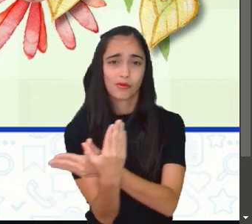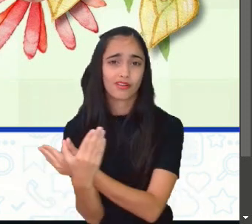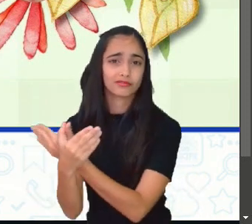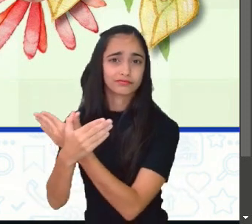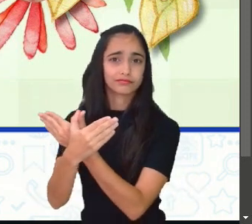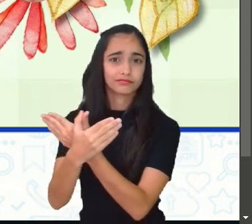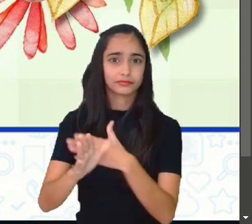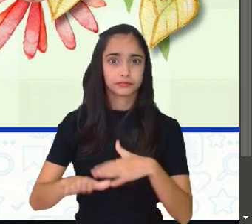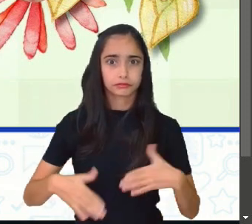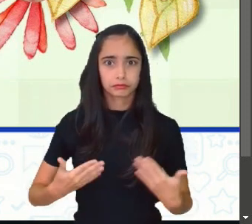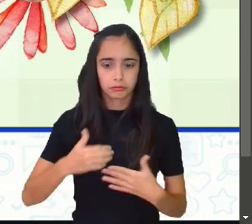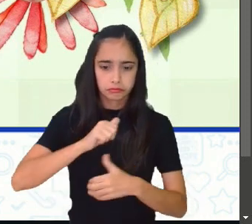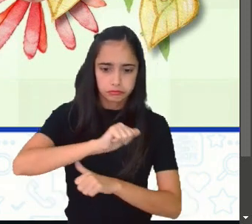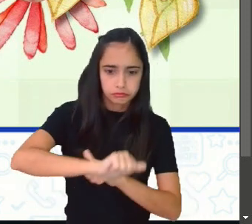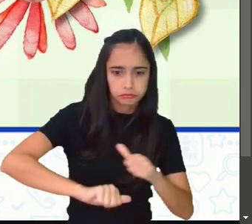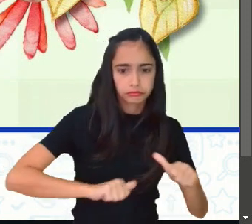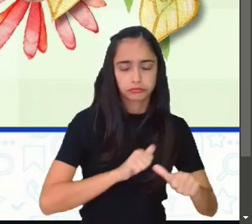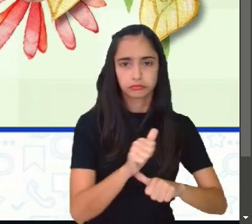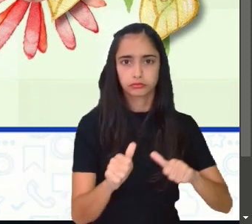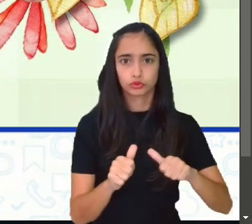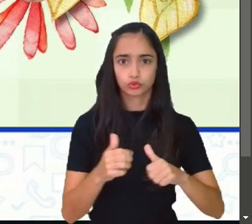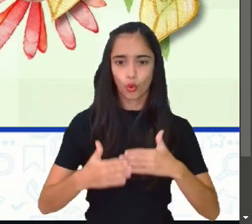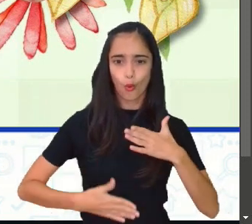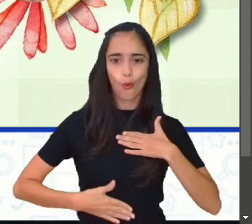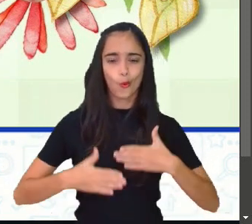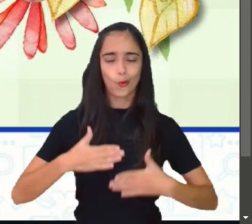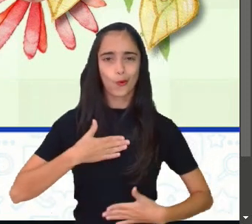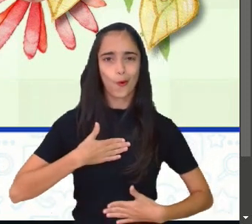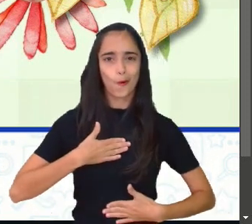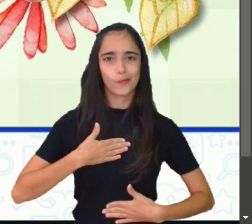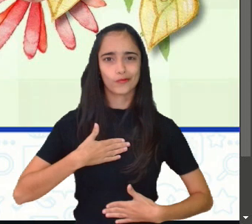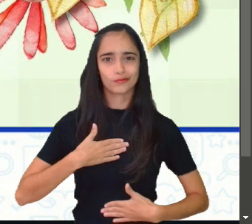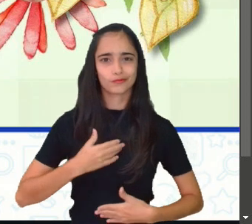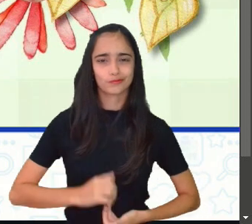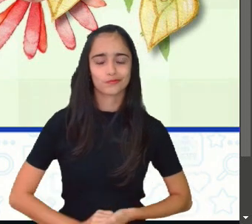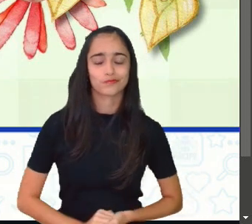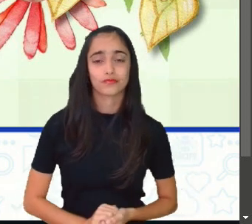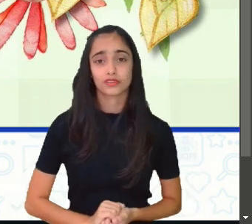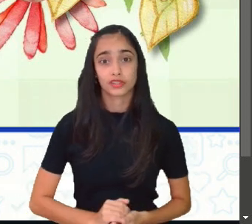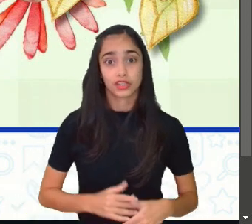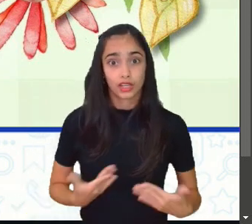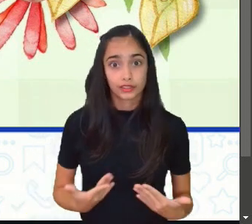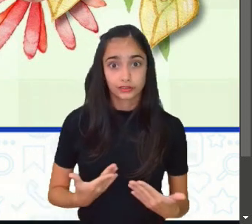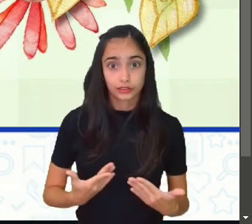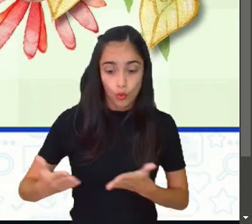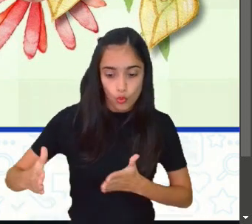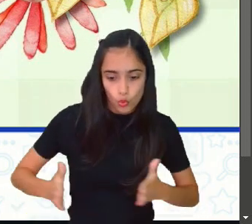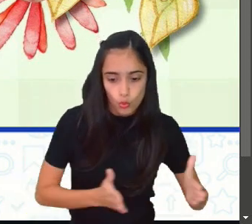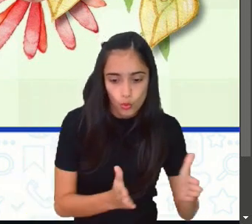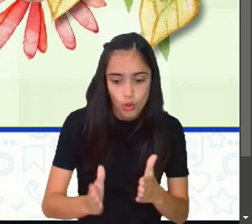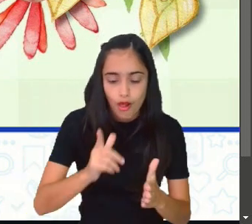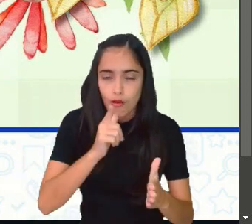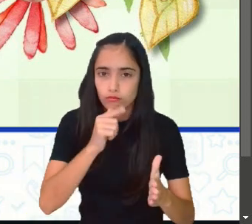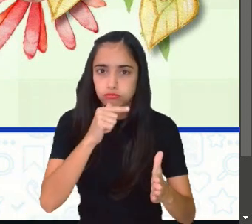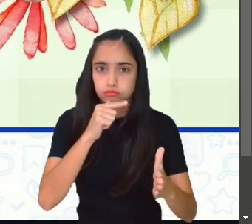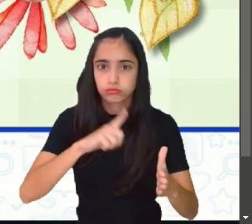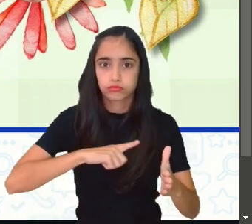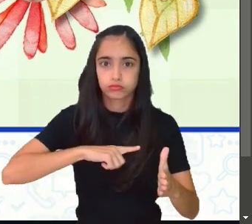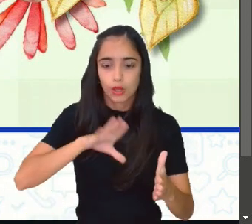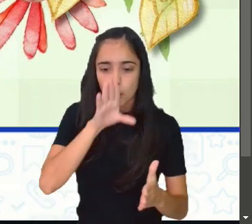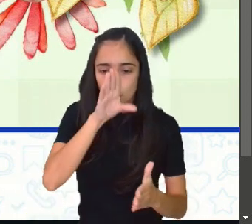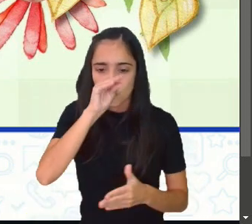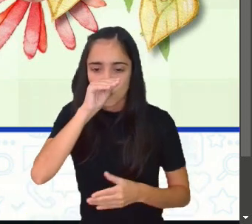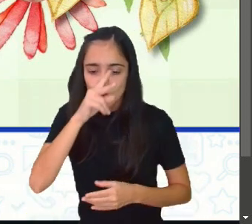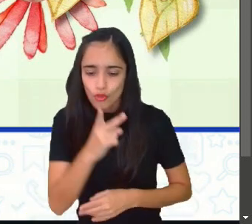penas negras, penas de veludo. O dia adormece. No lago, 2 cisnes negros deslizam lado a lado. Brilha